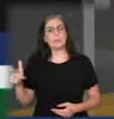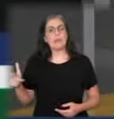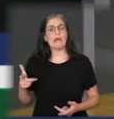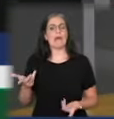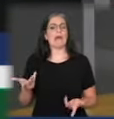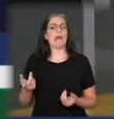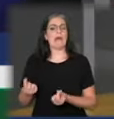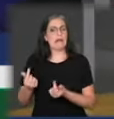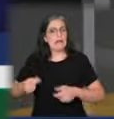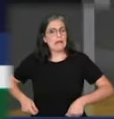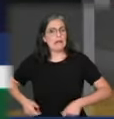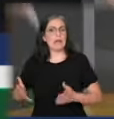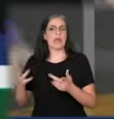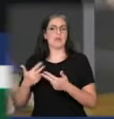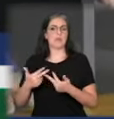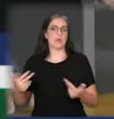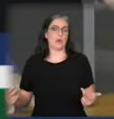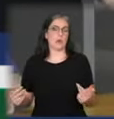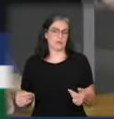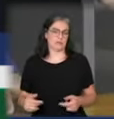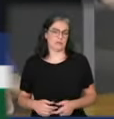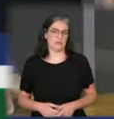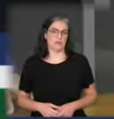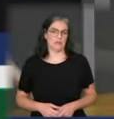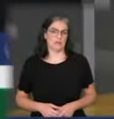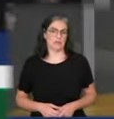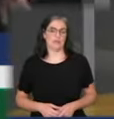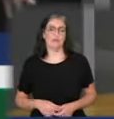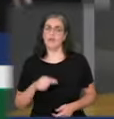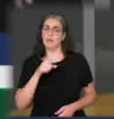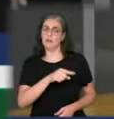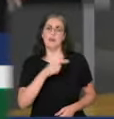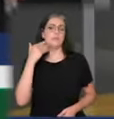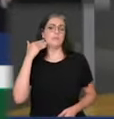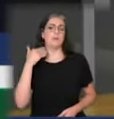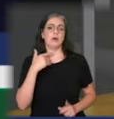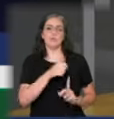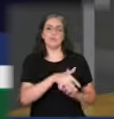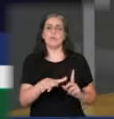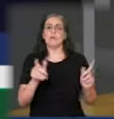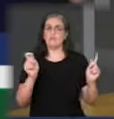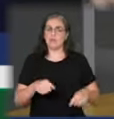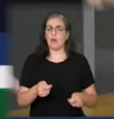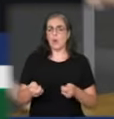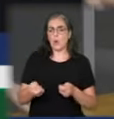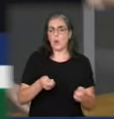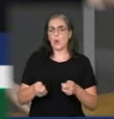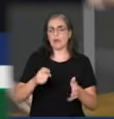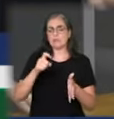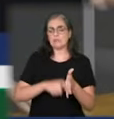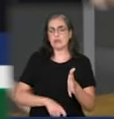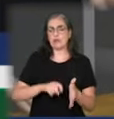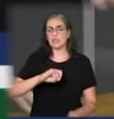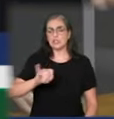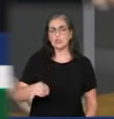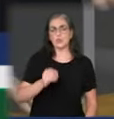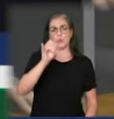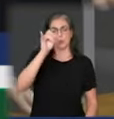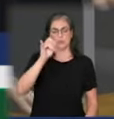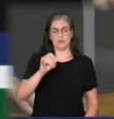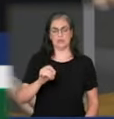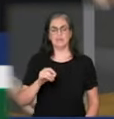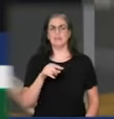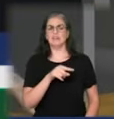fazer reduções da taxa de juros. A taxa de juros, ela não é uma variável que pode ser